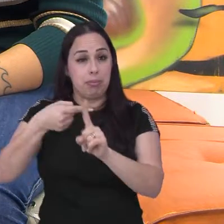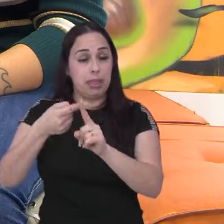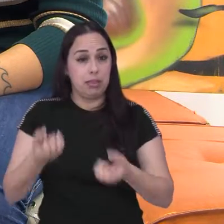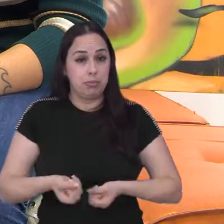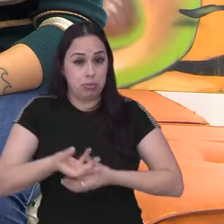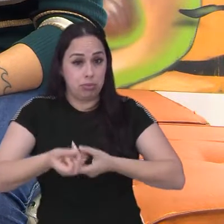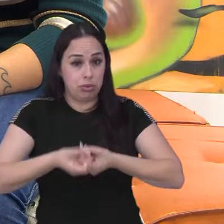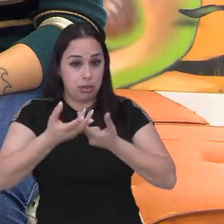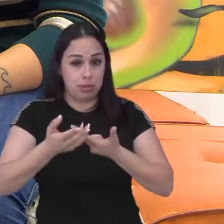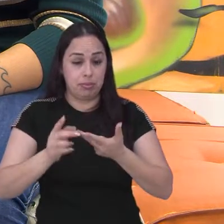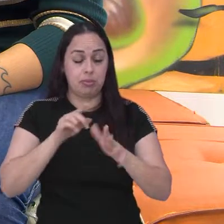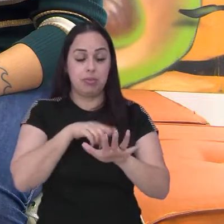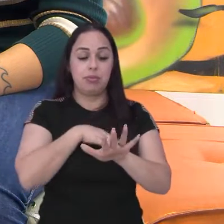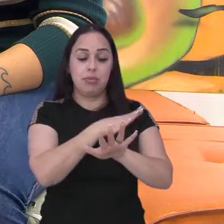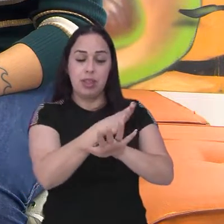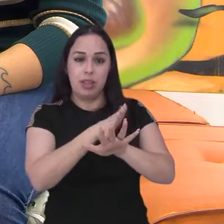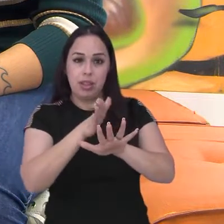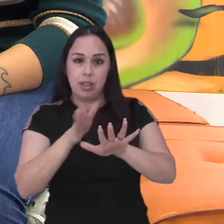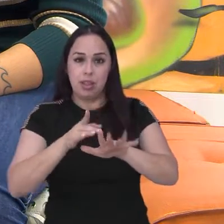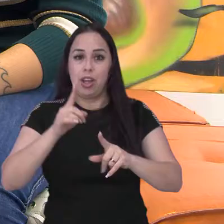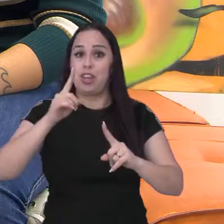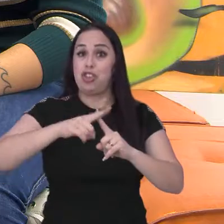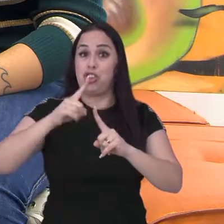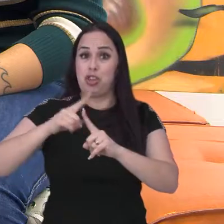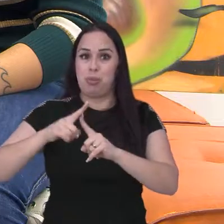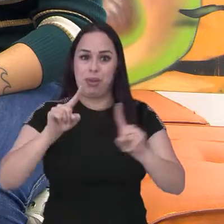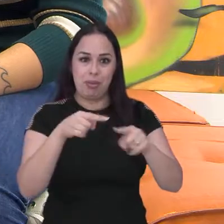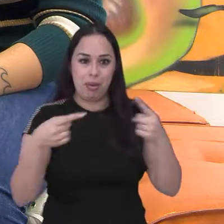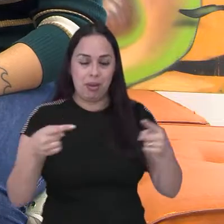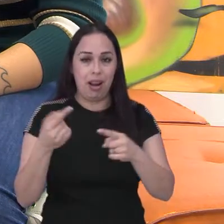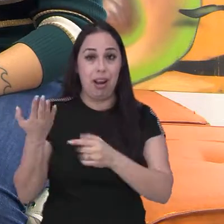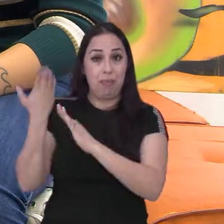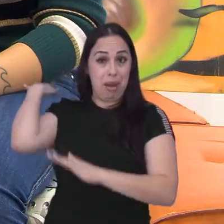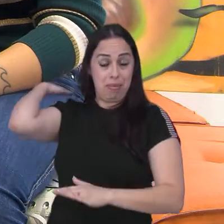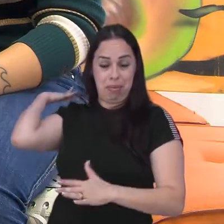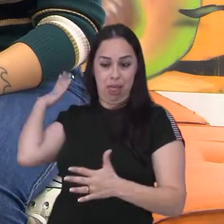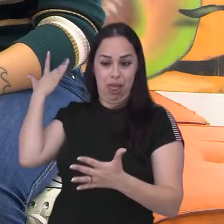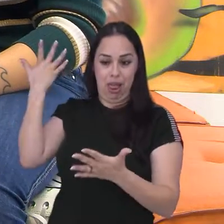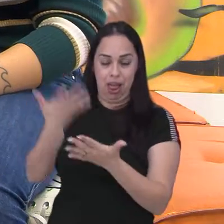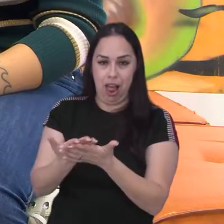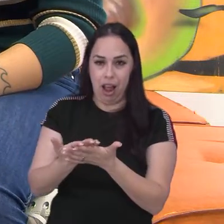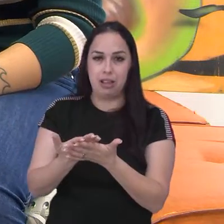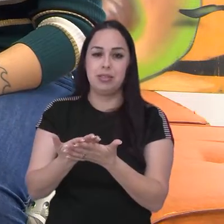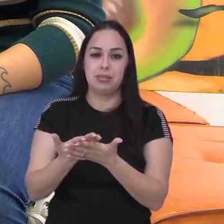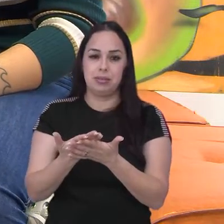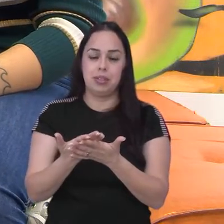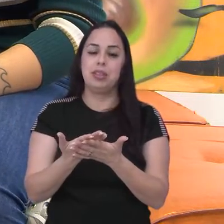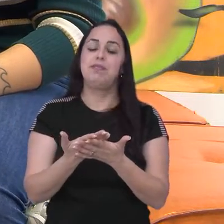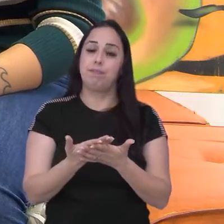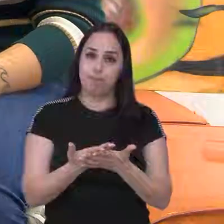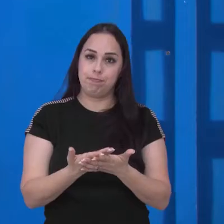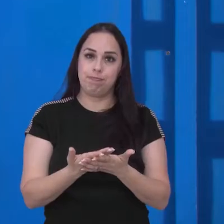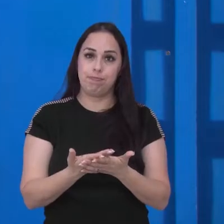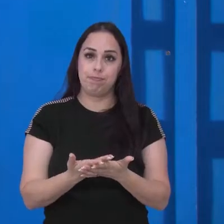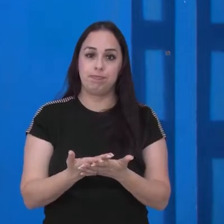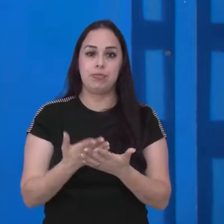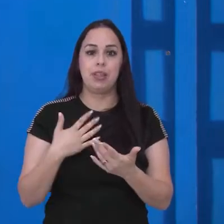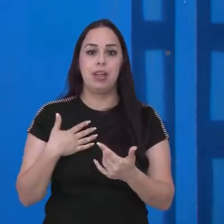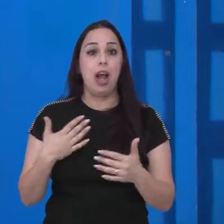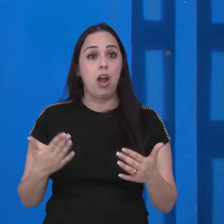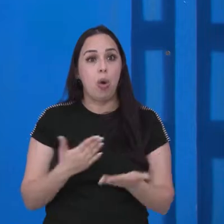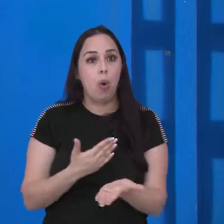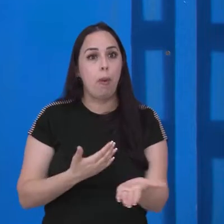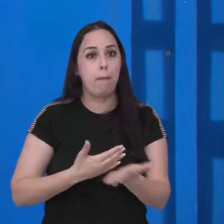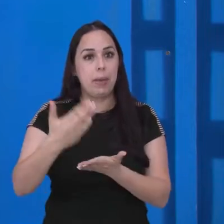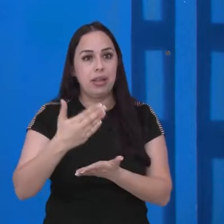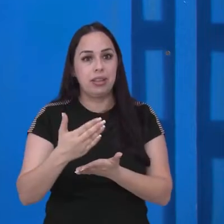rap ela é um dos estilos musicais de uma árvore genealógica que vem desde lá atrás, do reggae, do ska, né? Então assim,